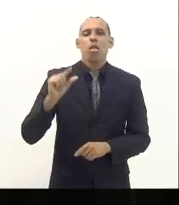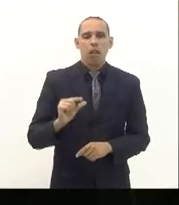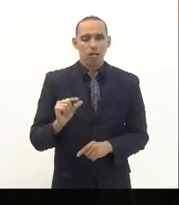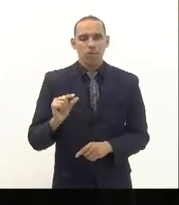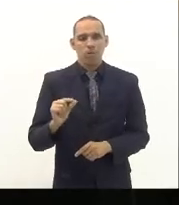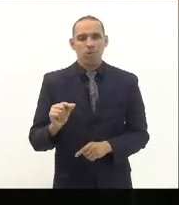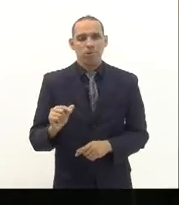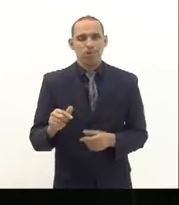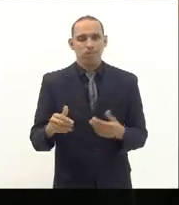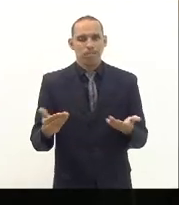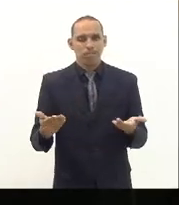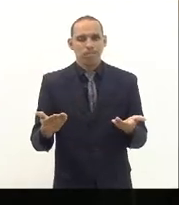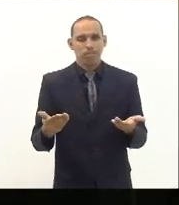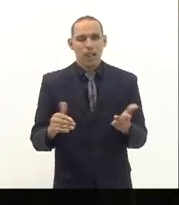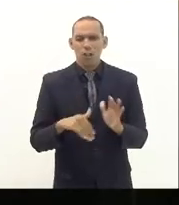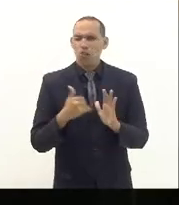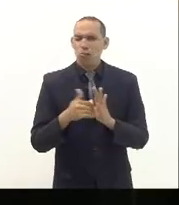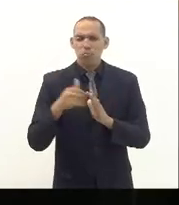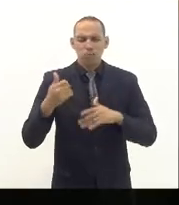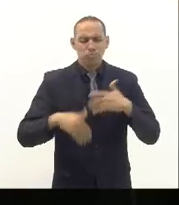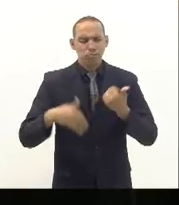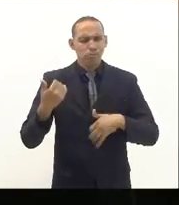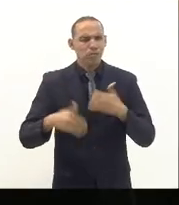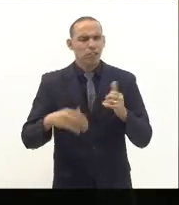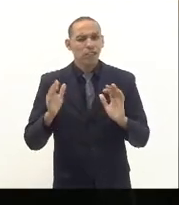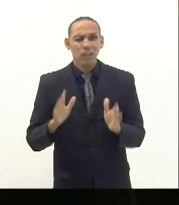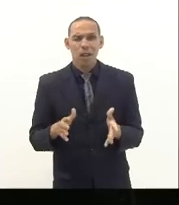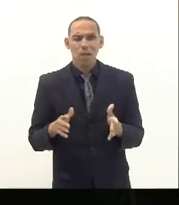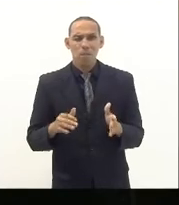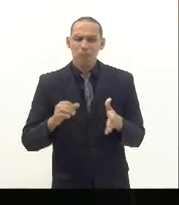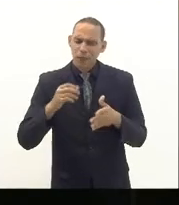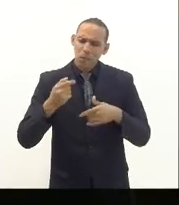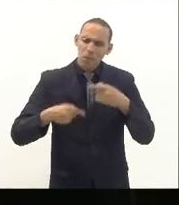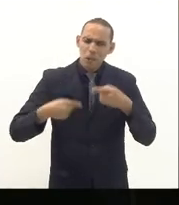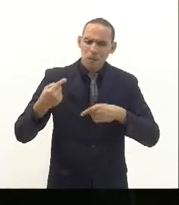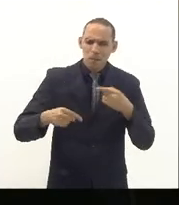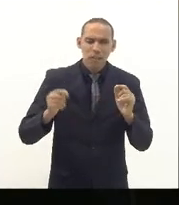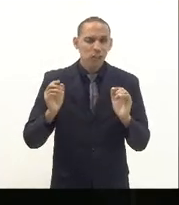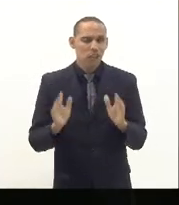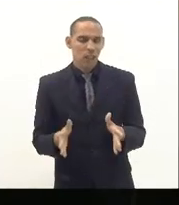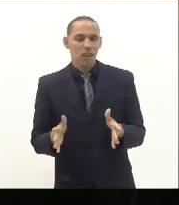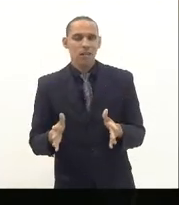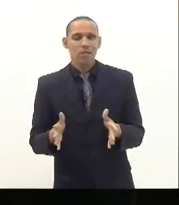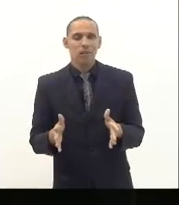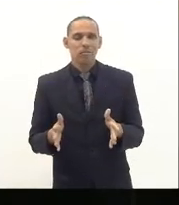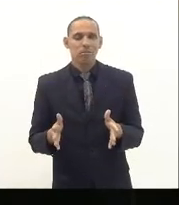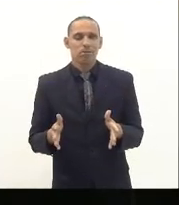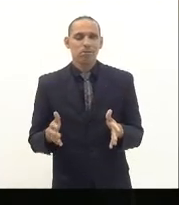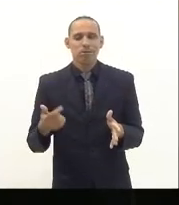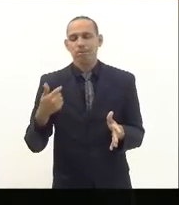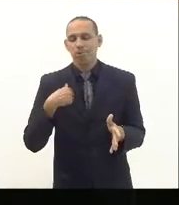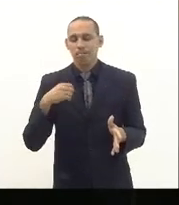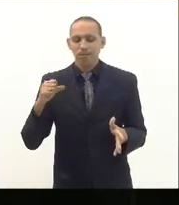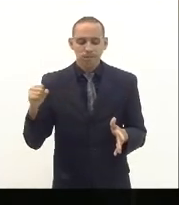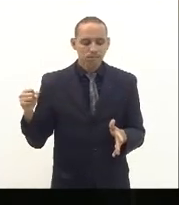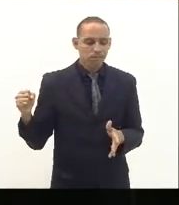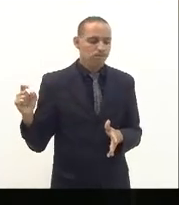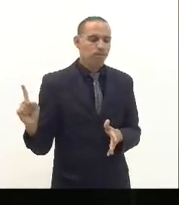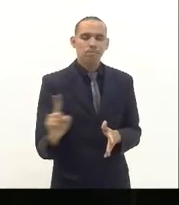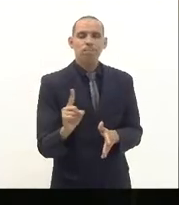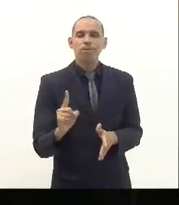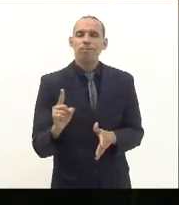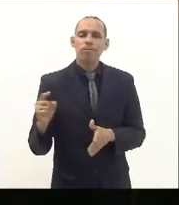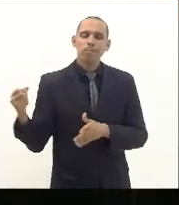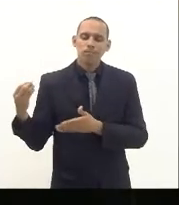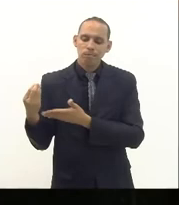então mediante é tudo que foi falado a tudo que foi debatido e eu trago nesse plenário a